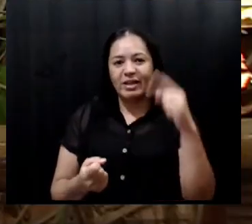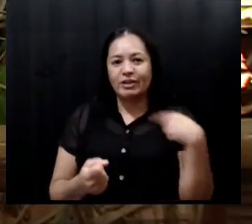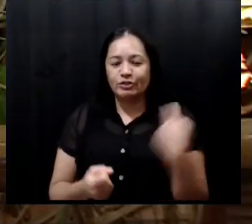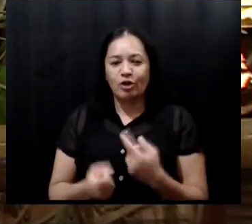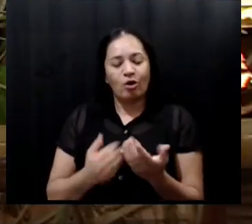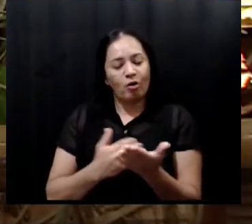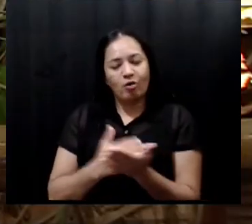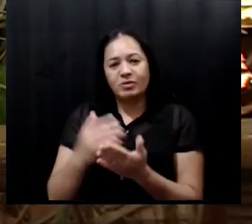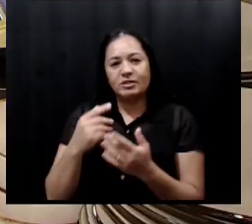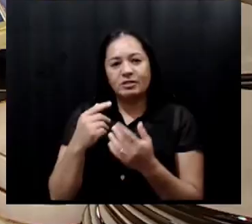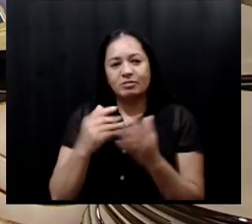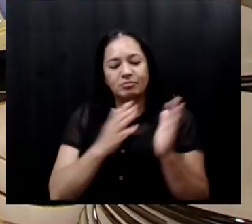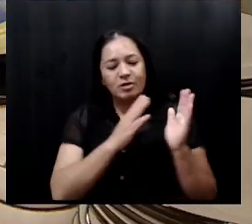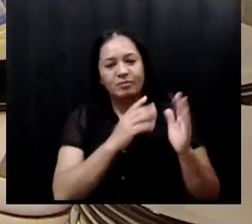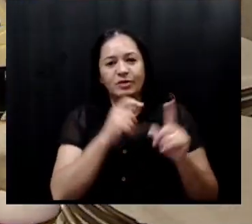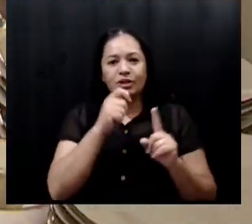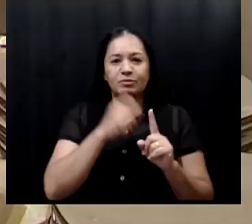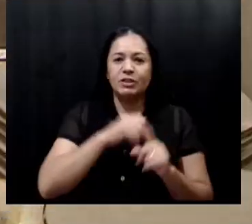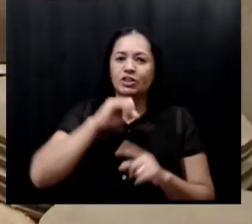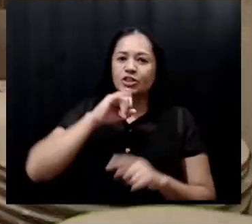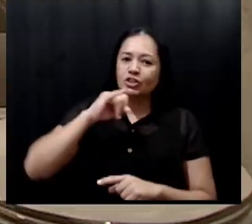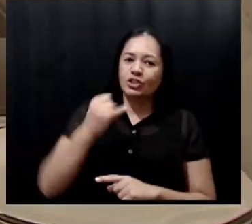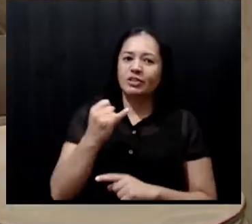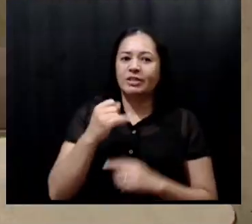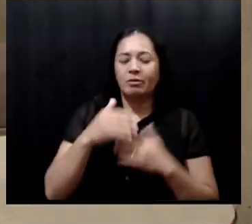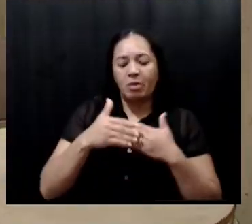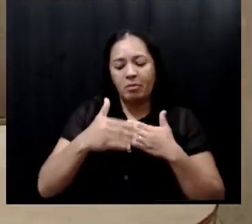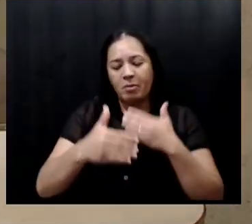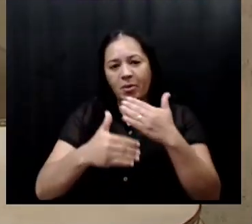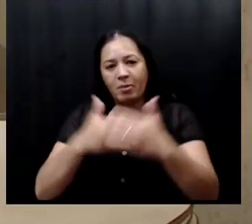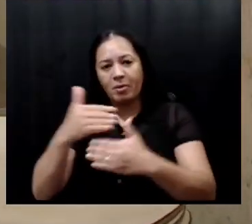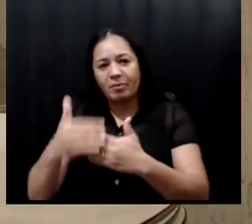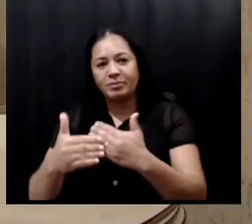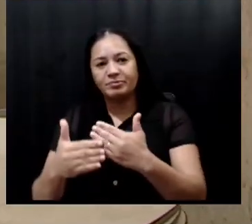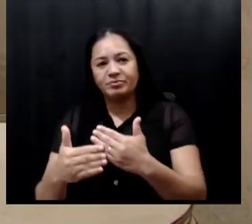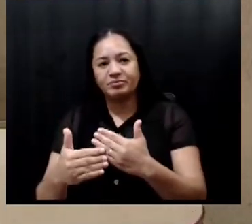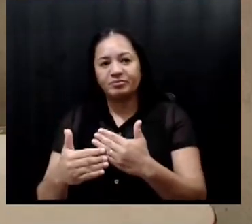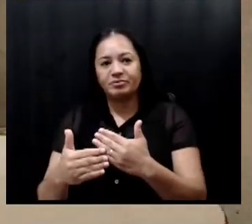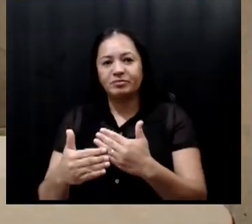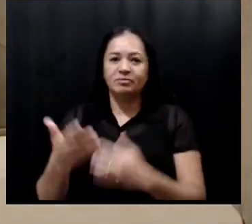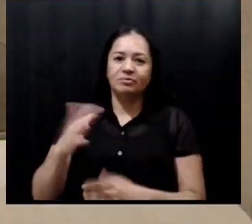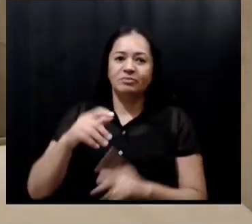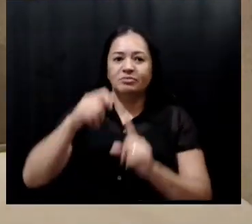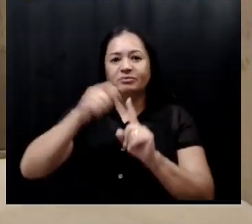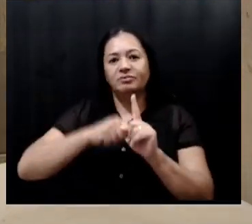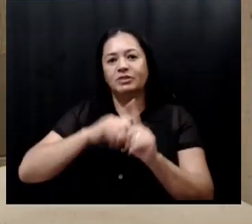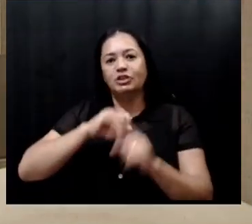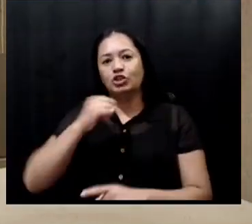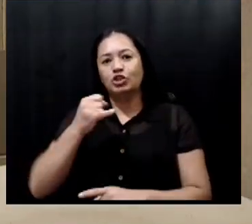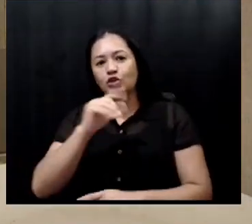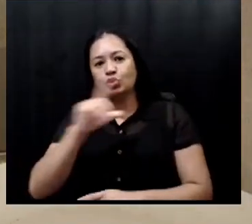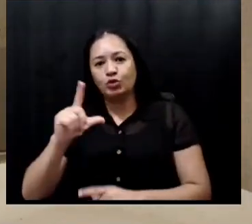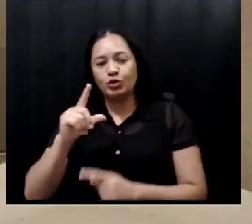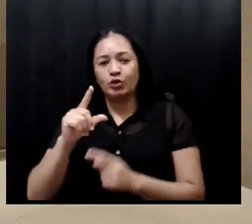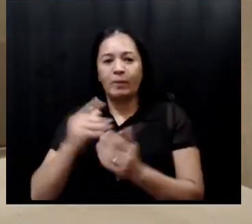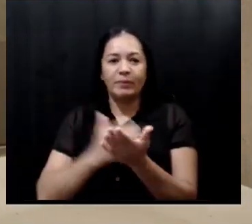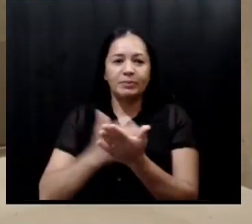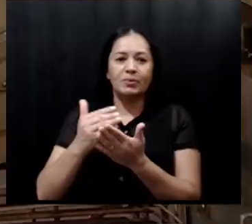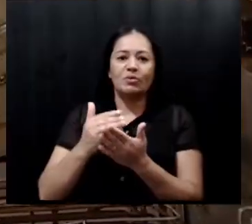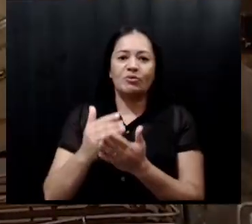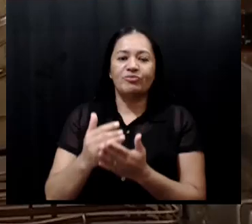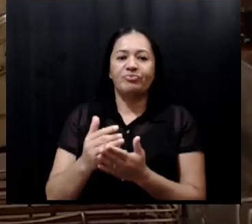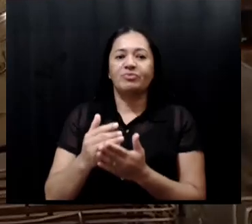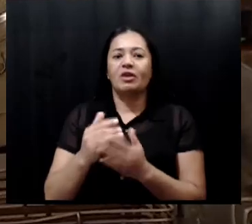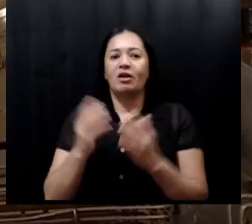janeiro, fevereiro, março, abril. A gente colocou a data estipulada até julho, agosto ali para começar. Foi um pouco meio corrido assim, mas como a gente já